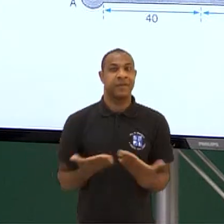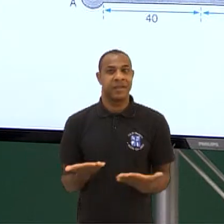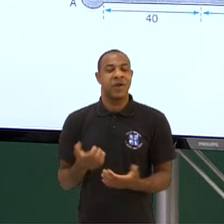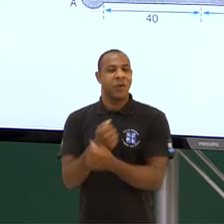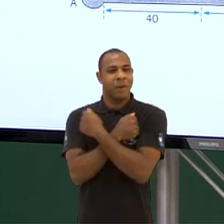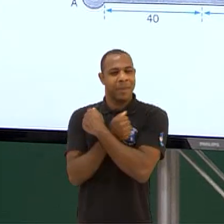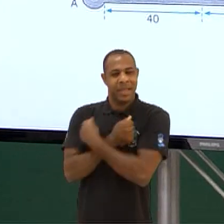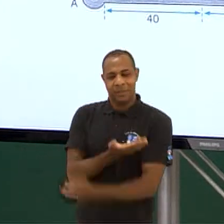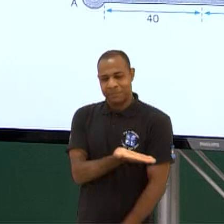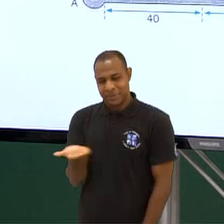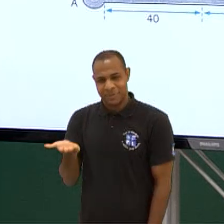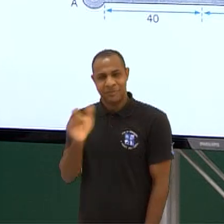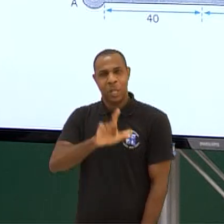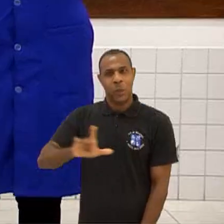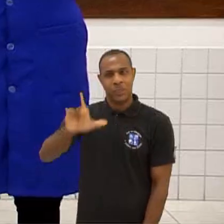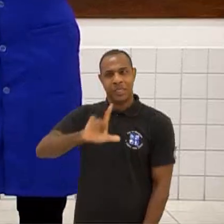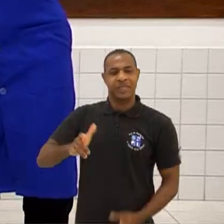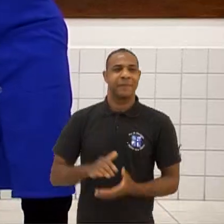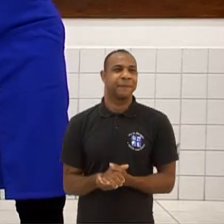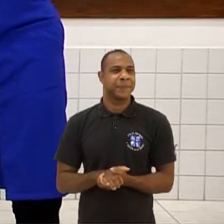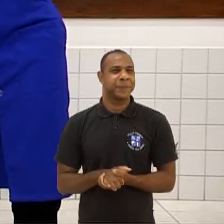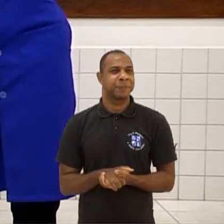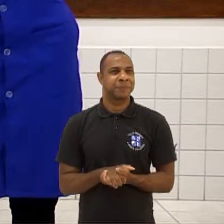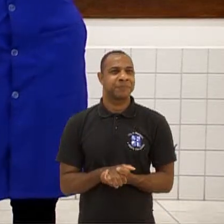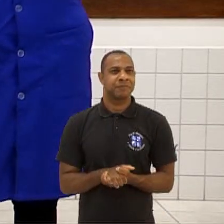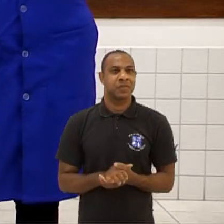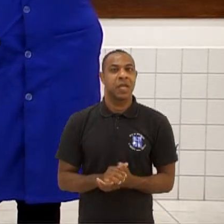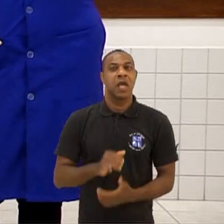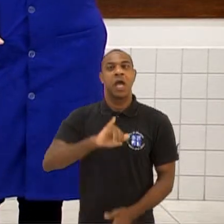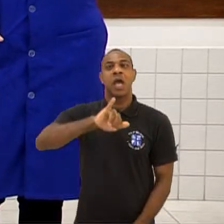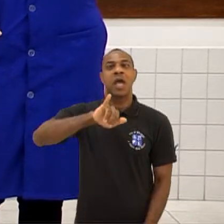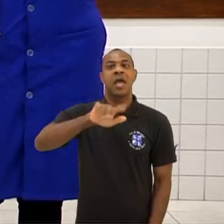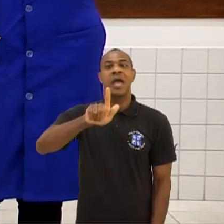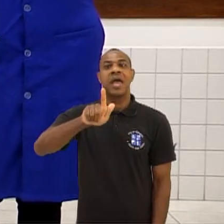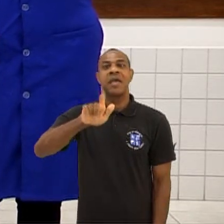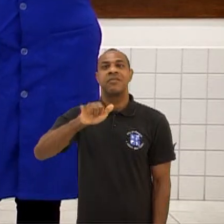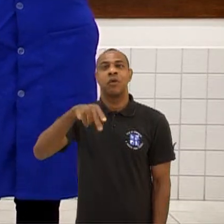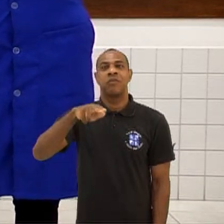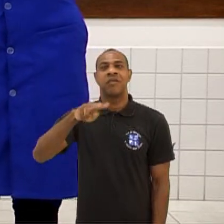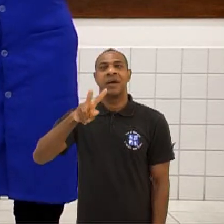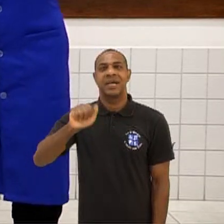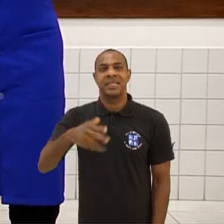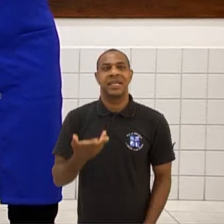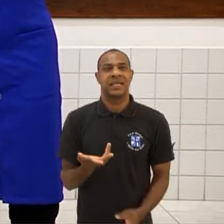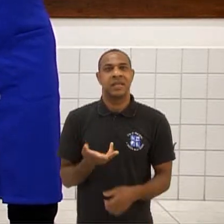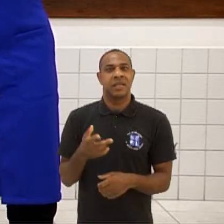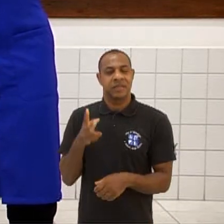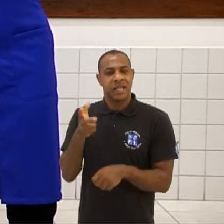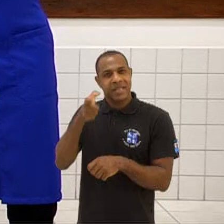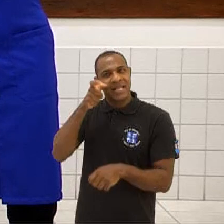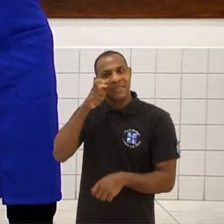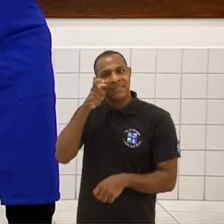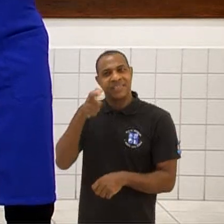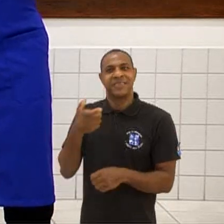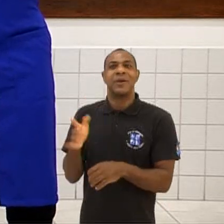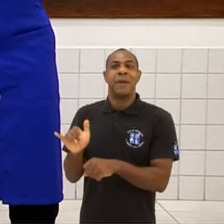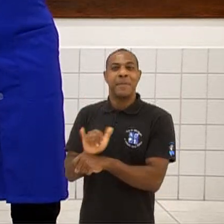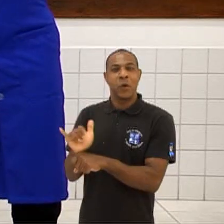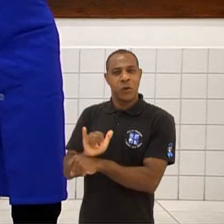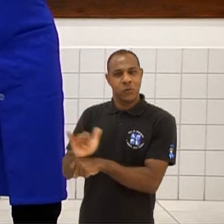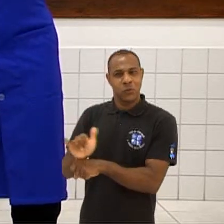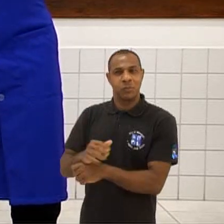de Londrina lá. Então, eu me chamo Giovana, estou assistindo a aula pelo YouTube. Manda um salve para o Colégio Estadual